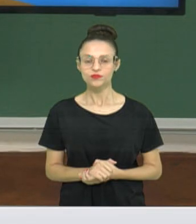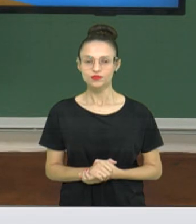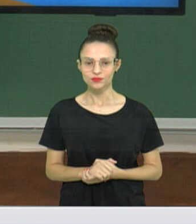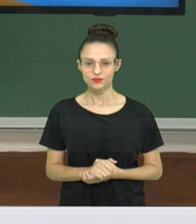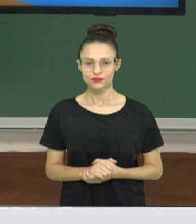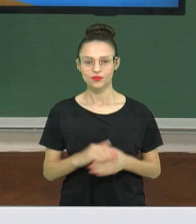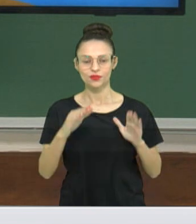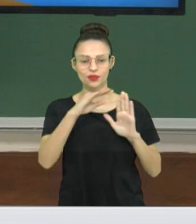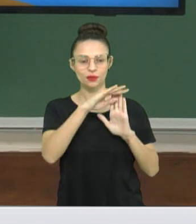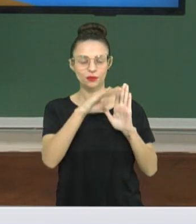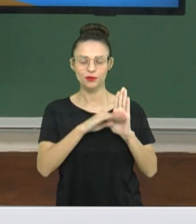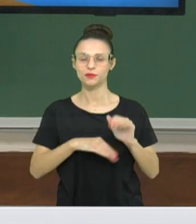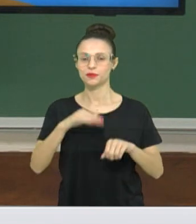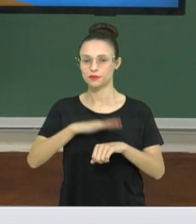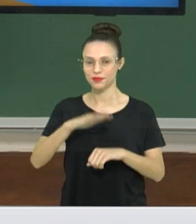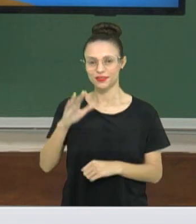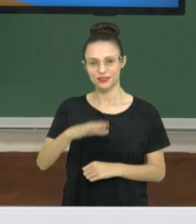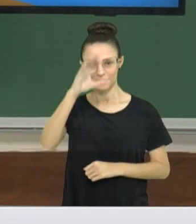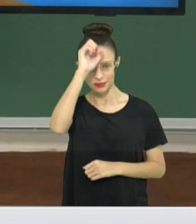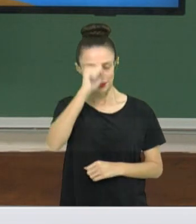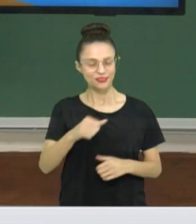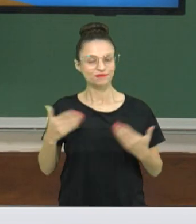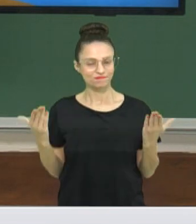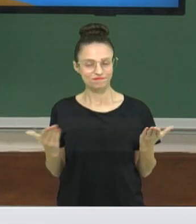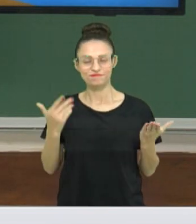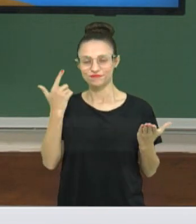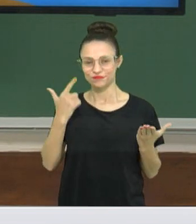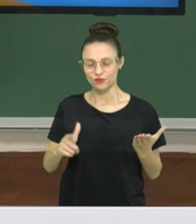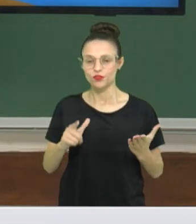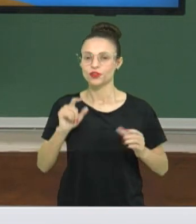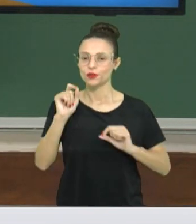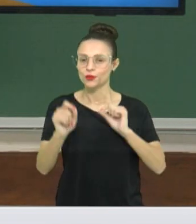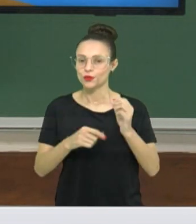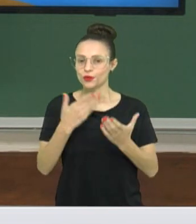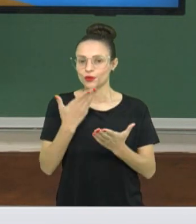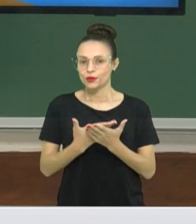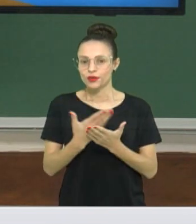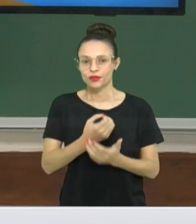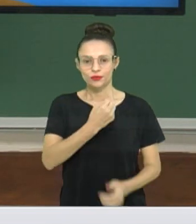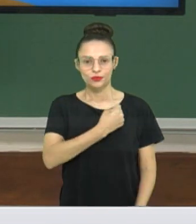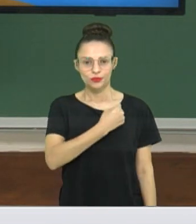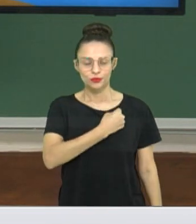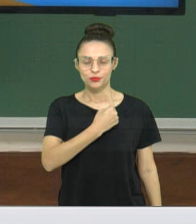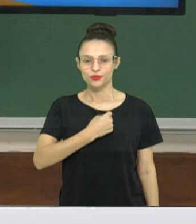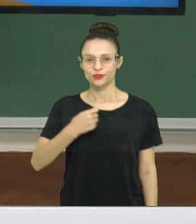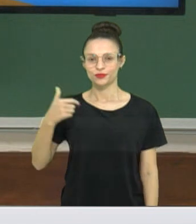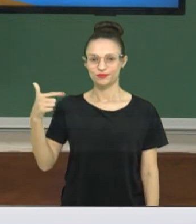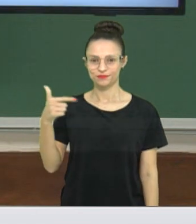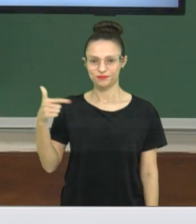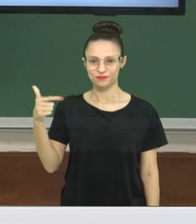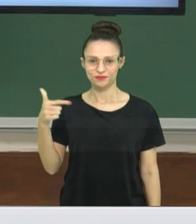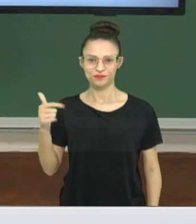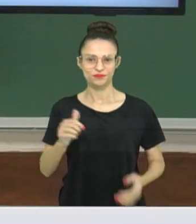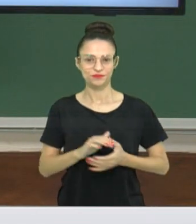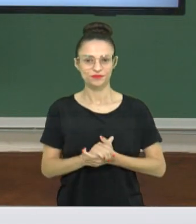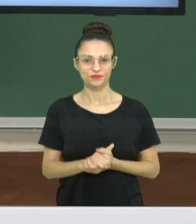programa Mais Aprendizagem de volta e hoje a nossa aula de número